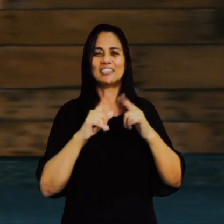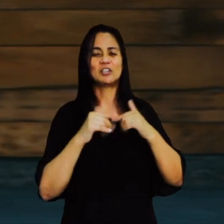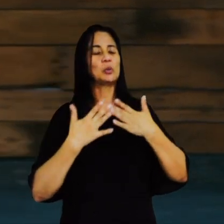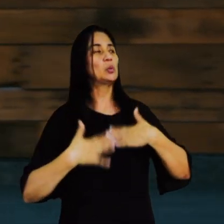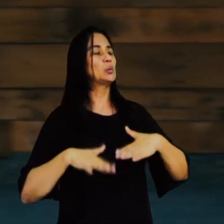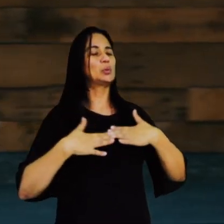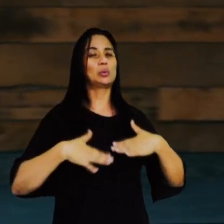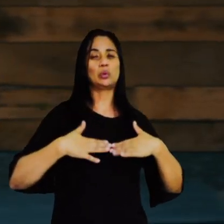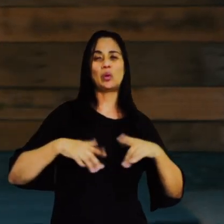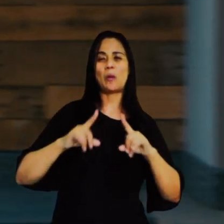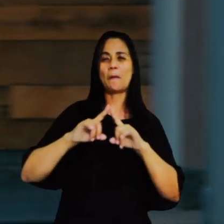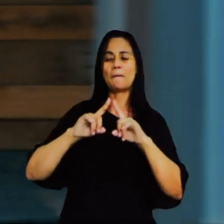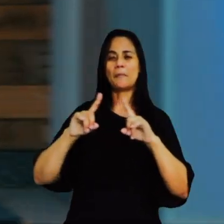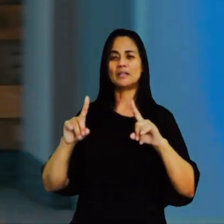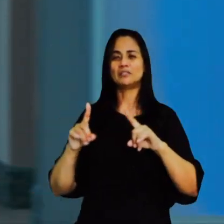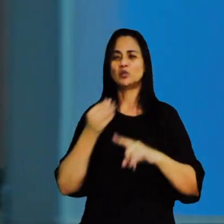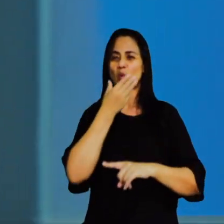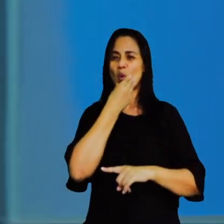Marcelo pegou o microfone para orar.